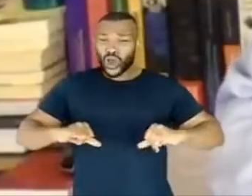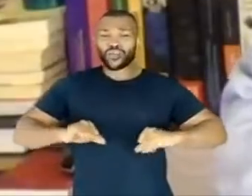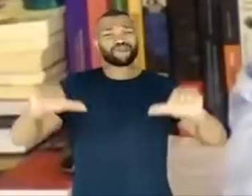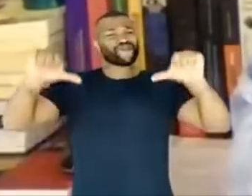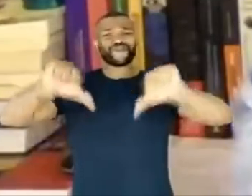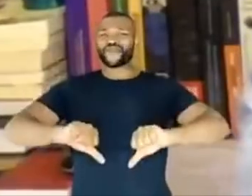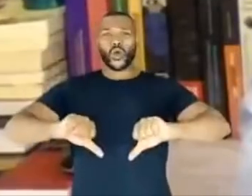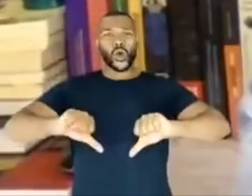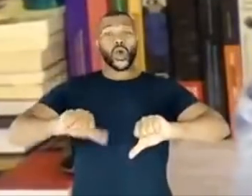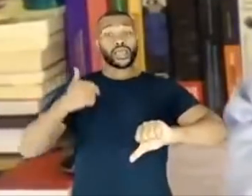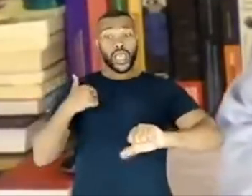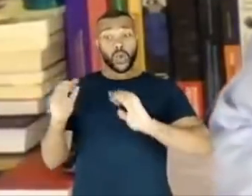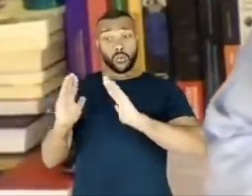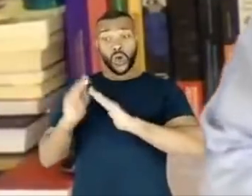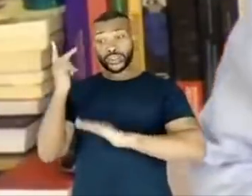São Paulo desde